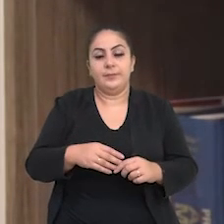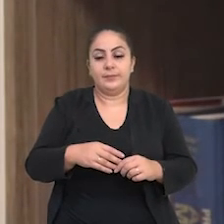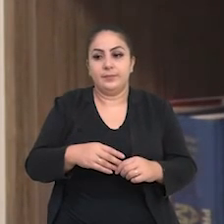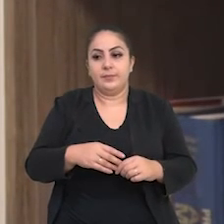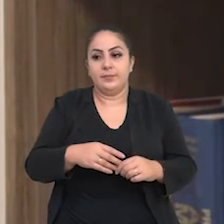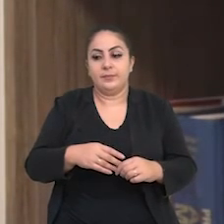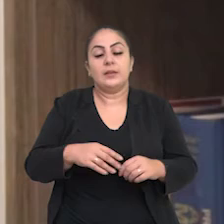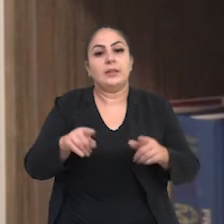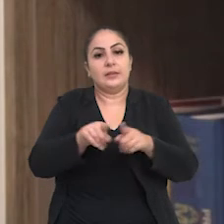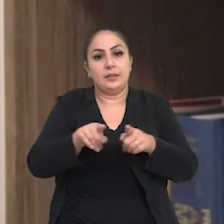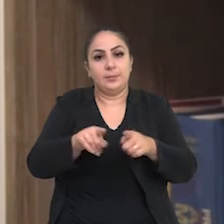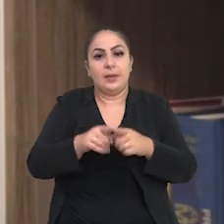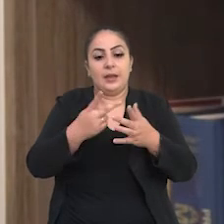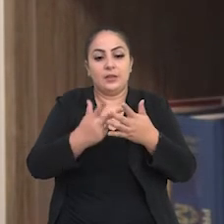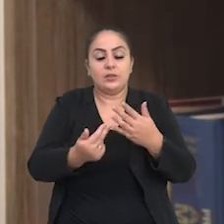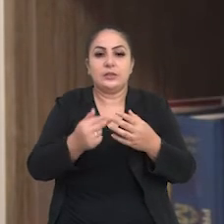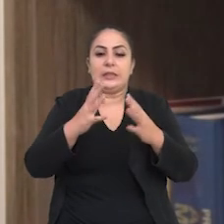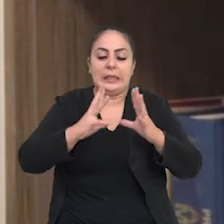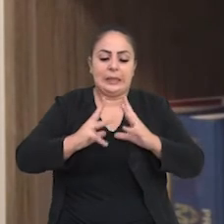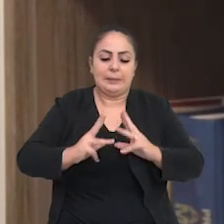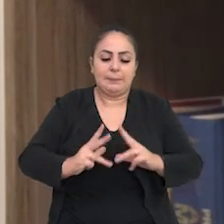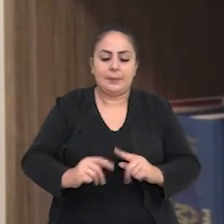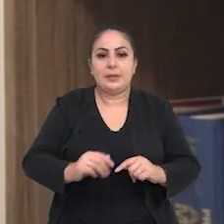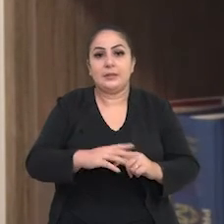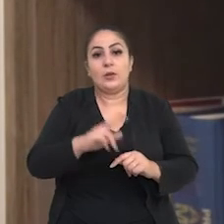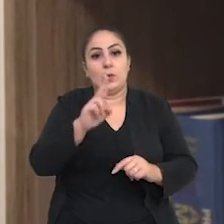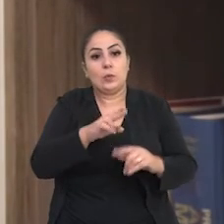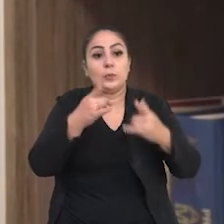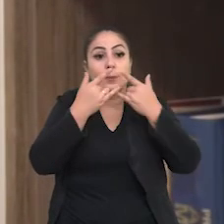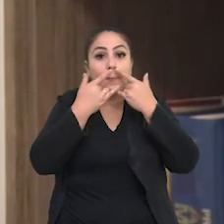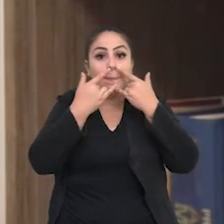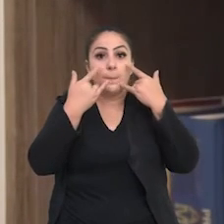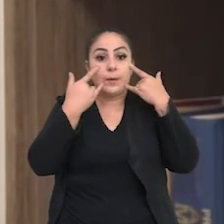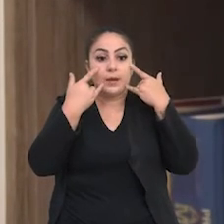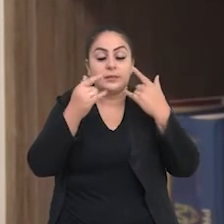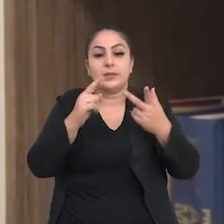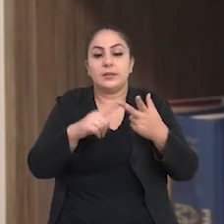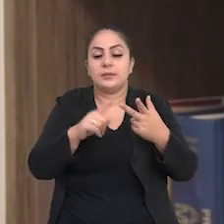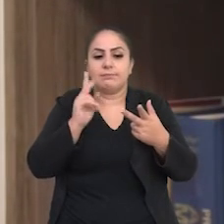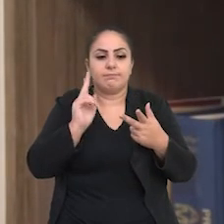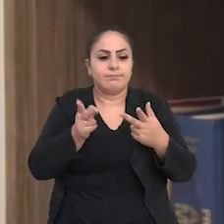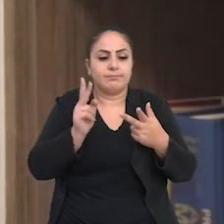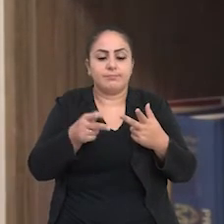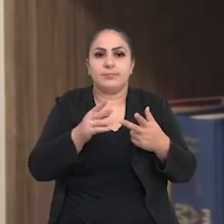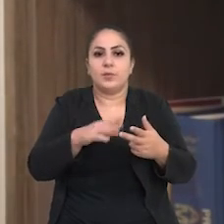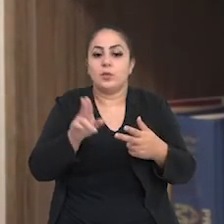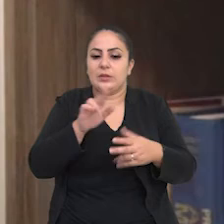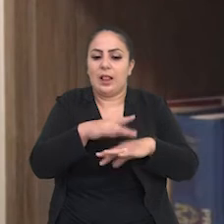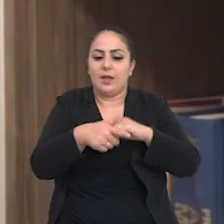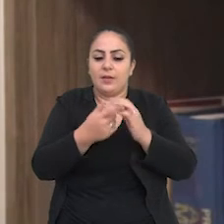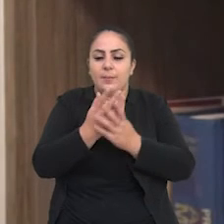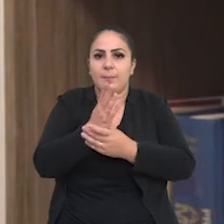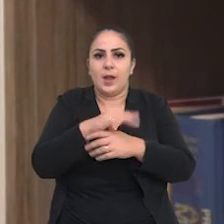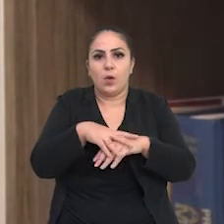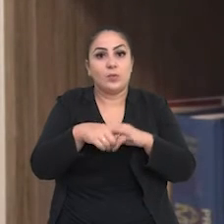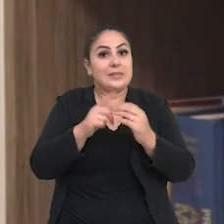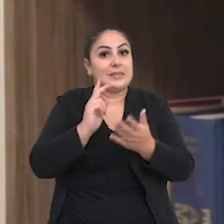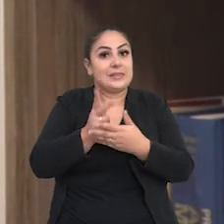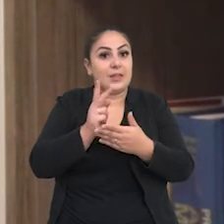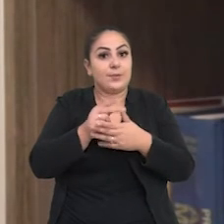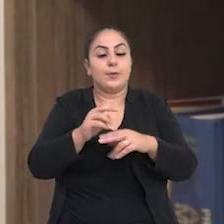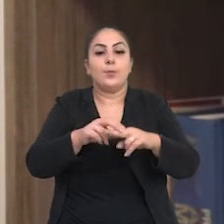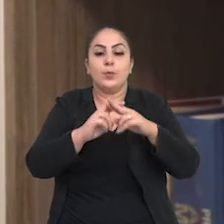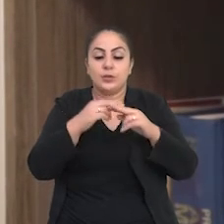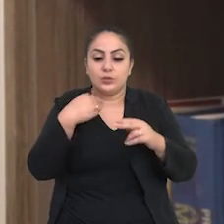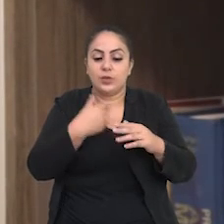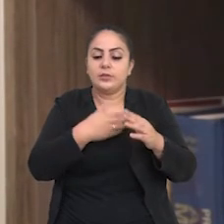adiado. E as medidas de higiene, o uso de máscara sempre, lavar as mãos frequentemente.